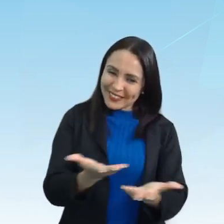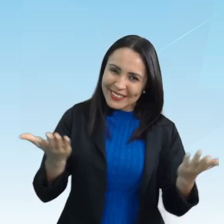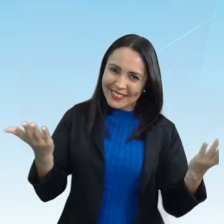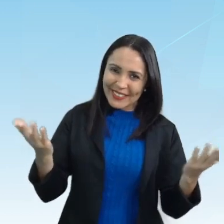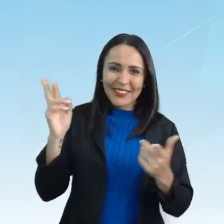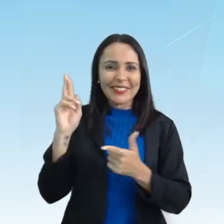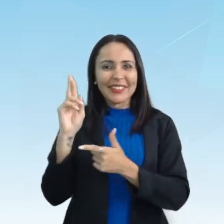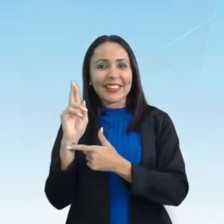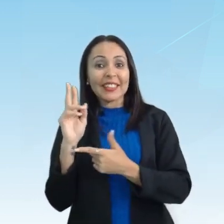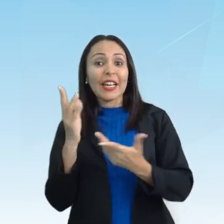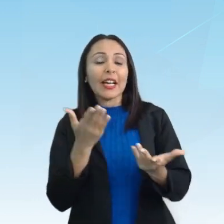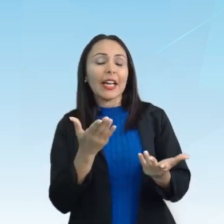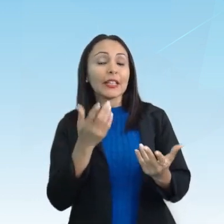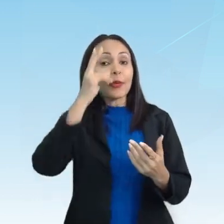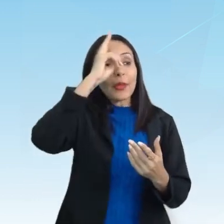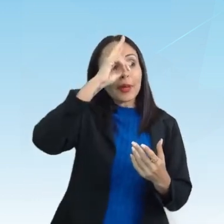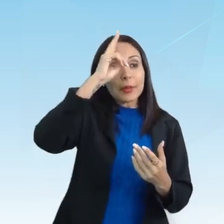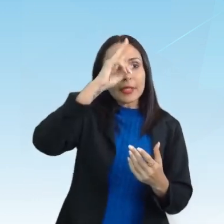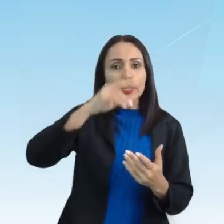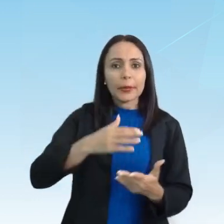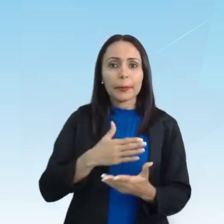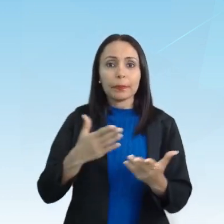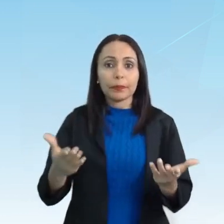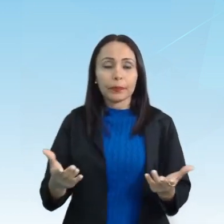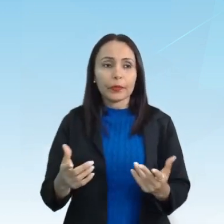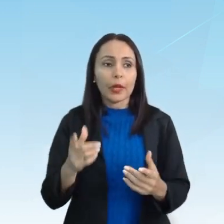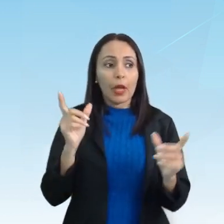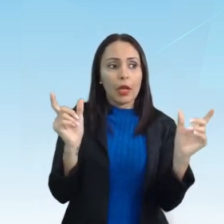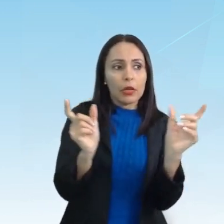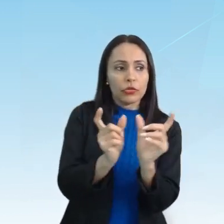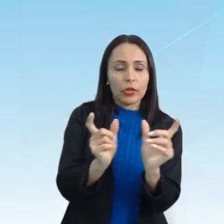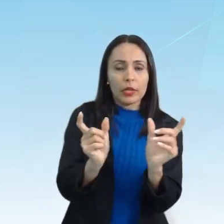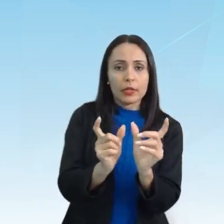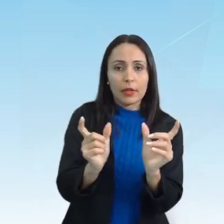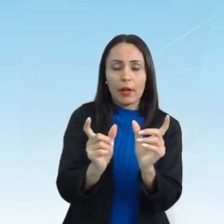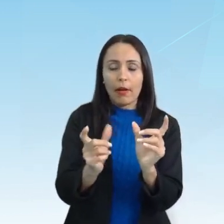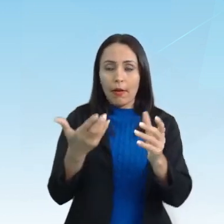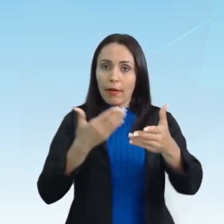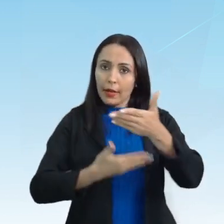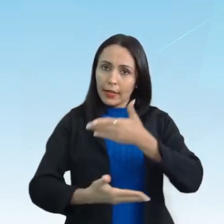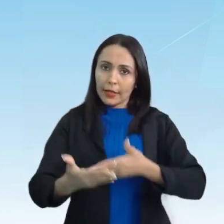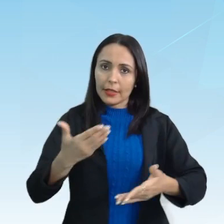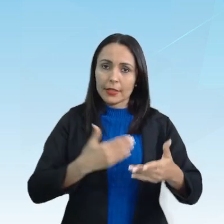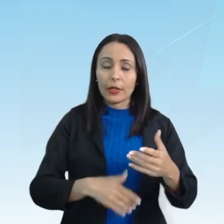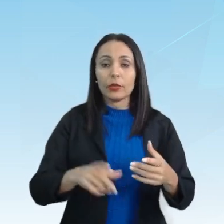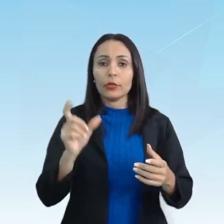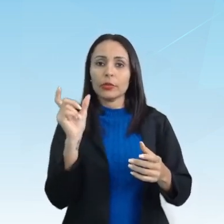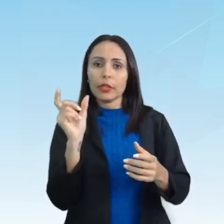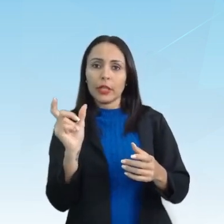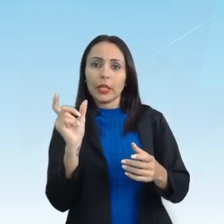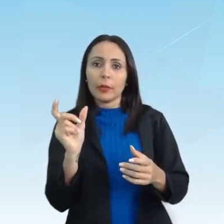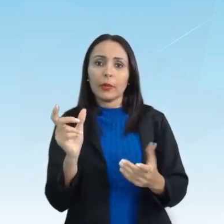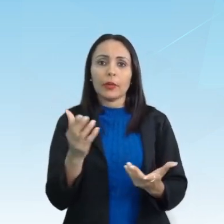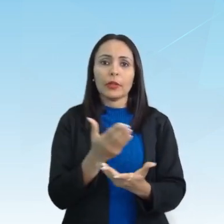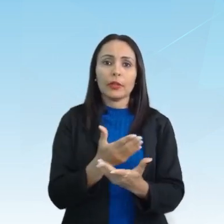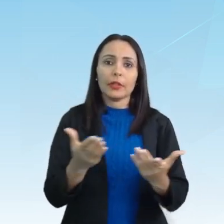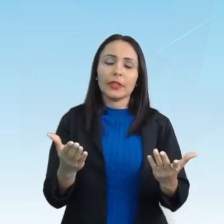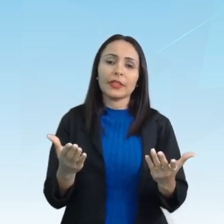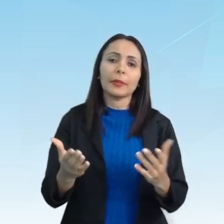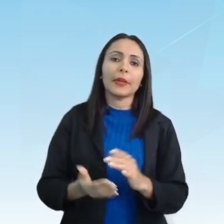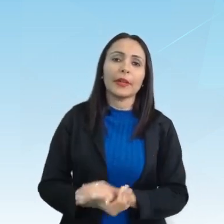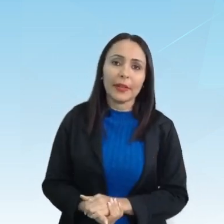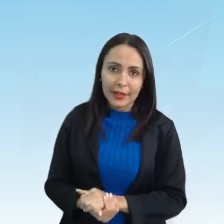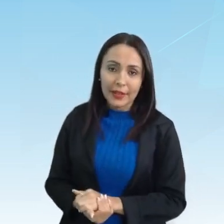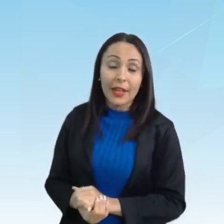parabéns a Ronaldo. Então, lembrem-se aí, regência, a relação do termo regente com um termo